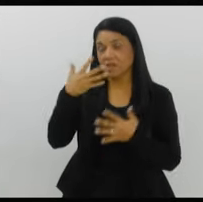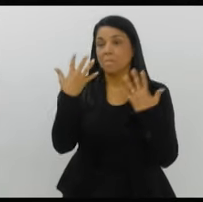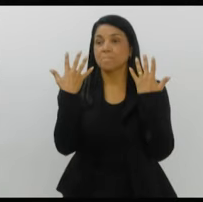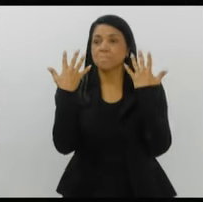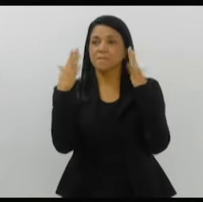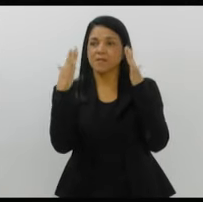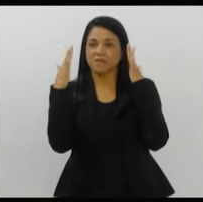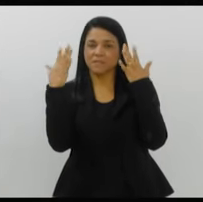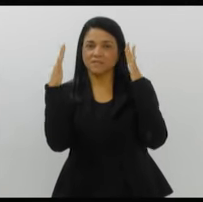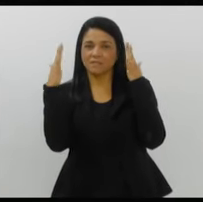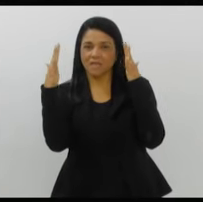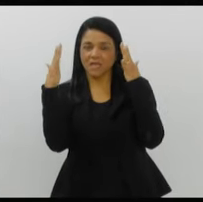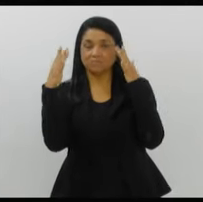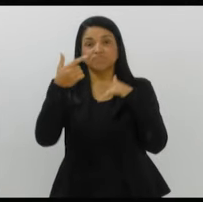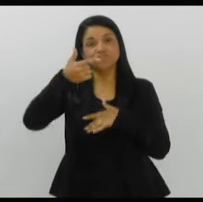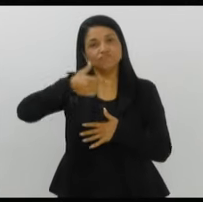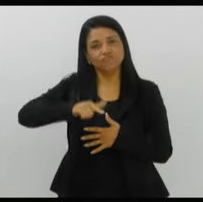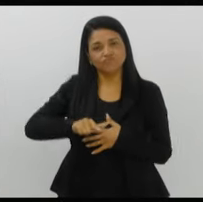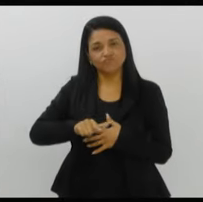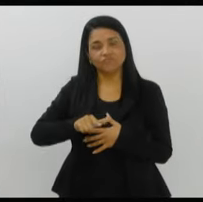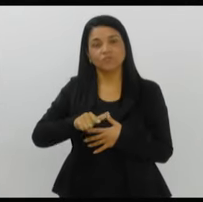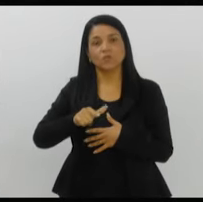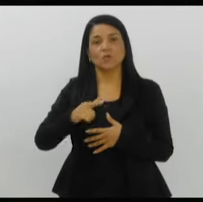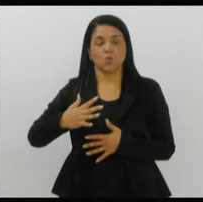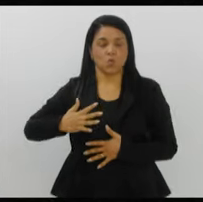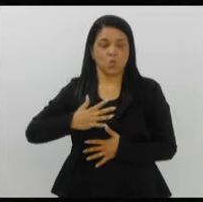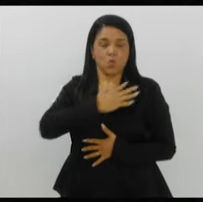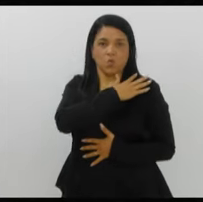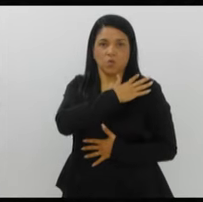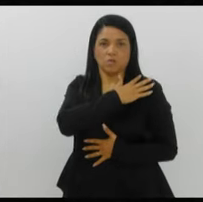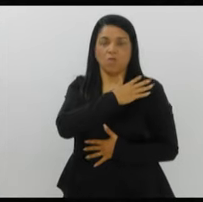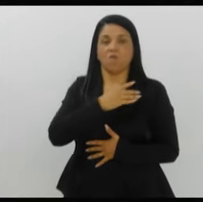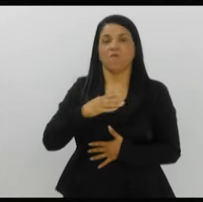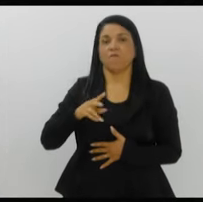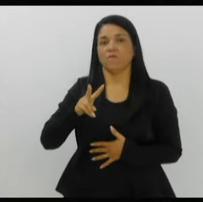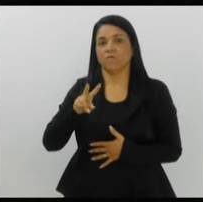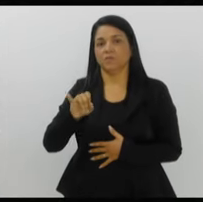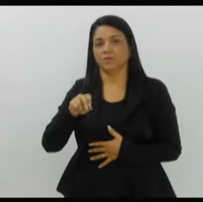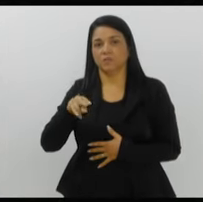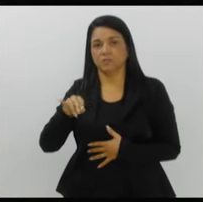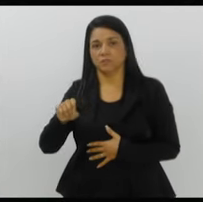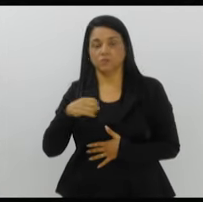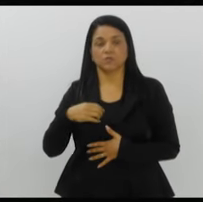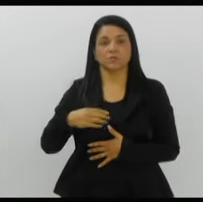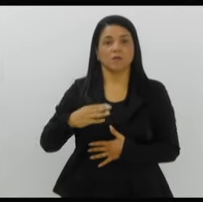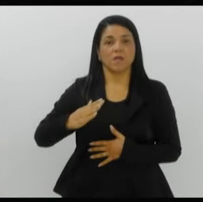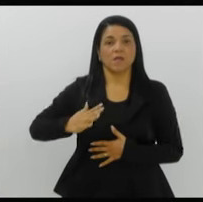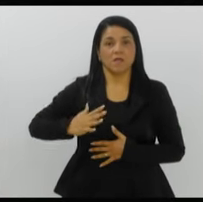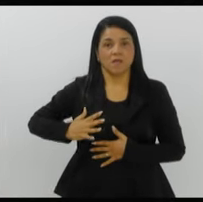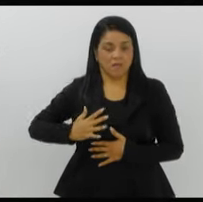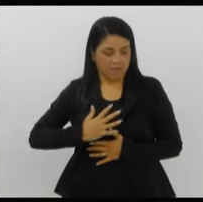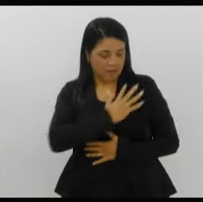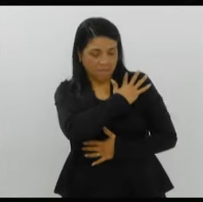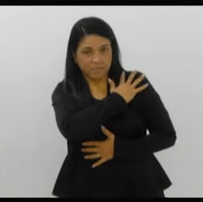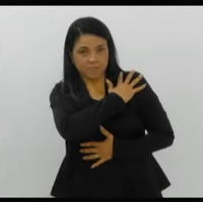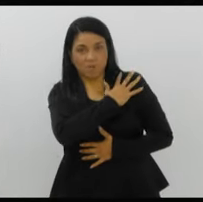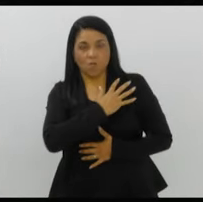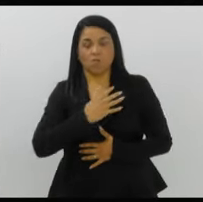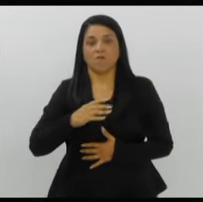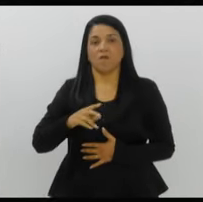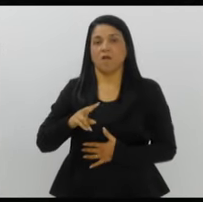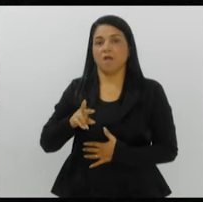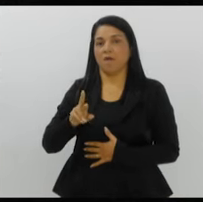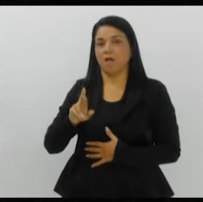parabenizar mais uma vez o Coronel Vinícius, o Capitão Laviola, o Setor Eco e